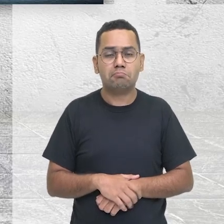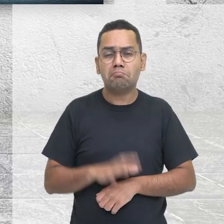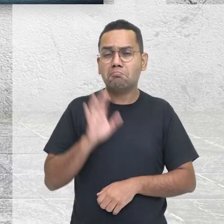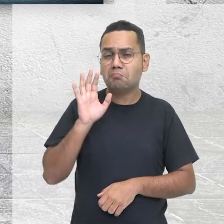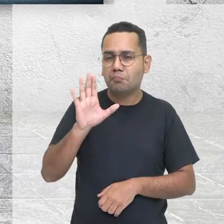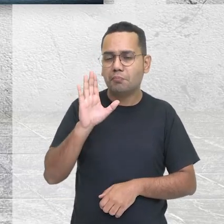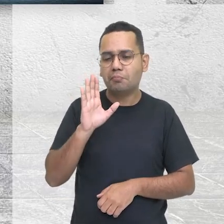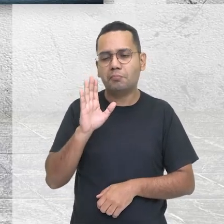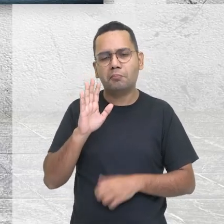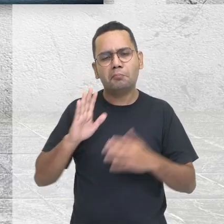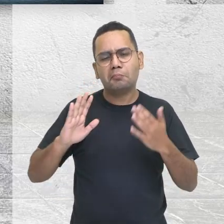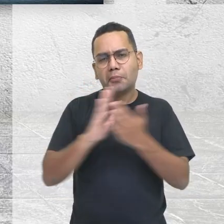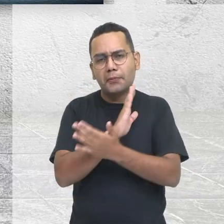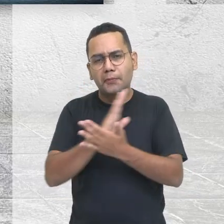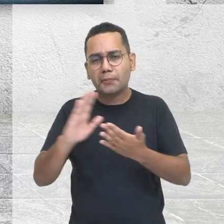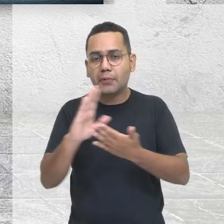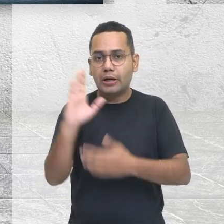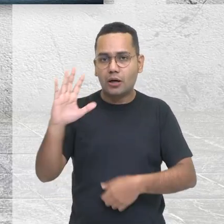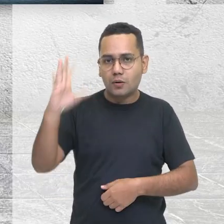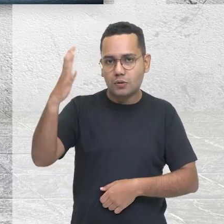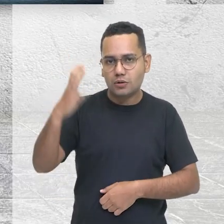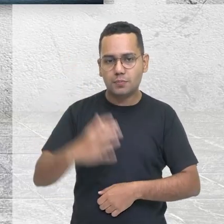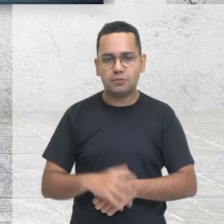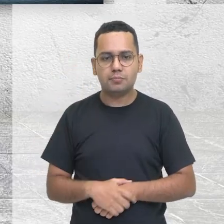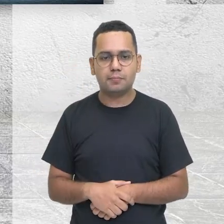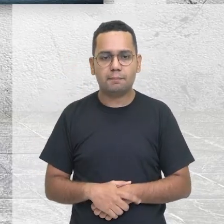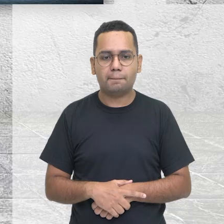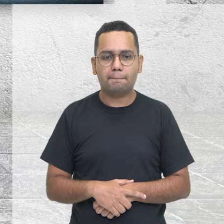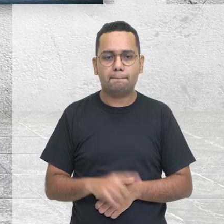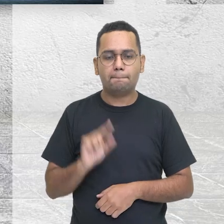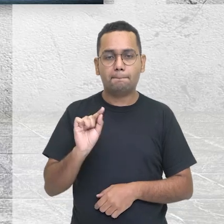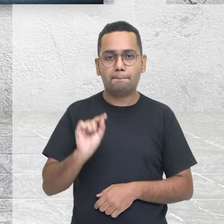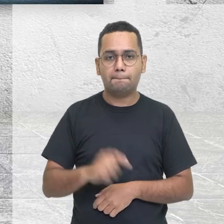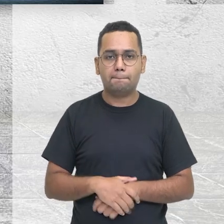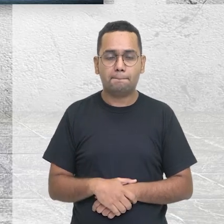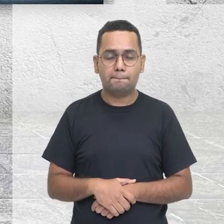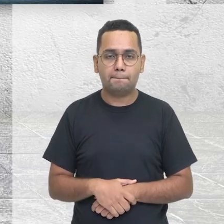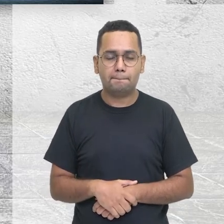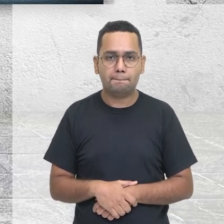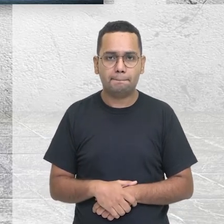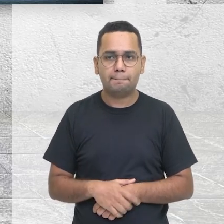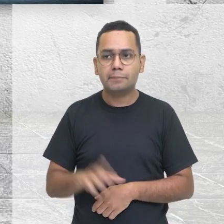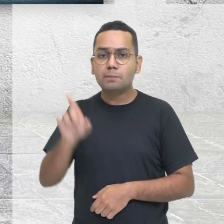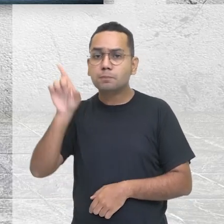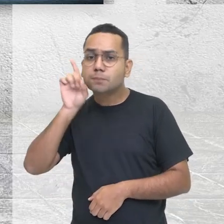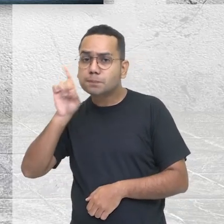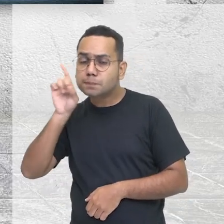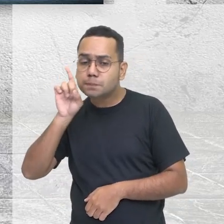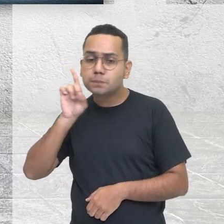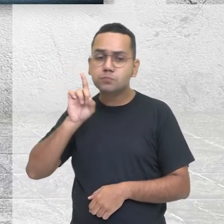eventos próprios ali, tanto para os Estados Unidos quanto